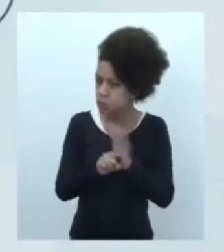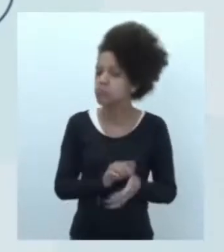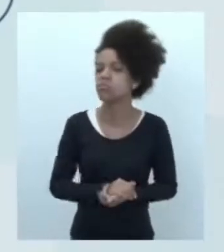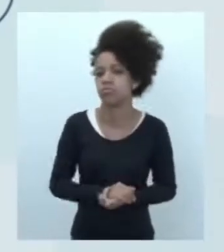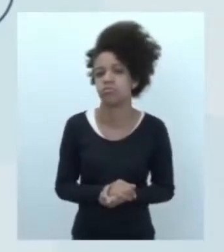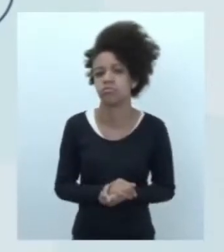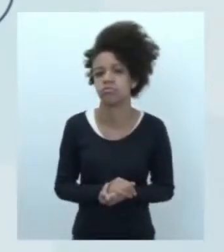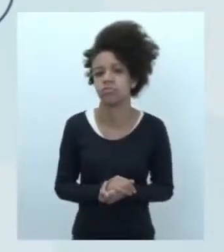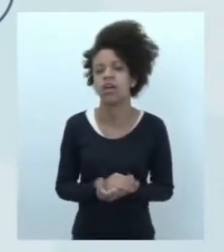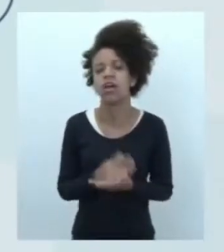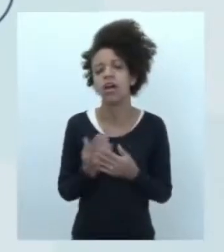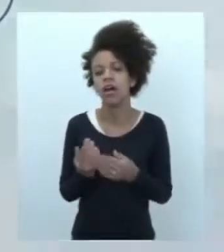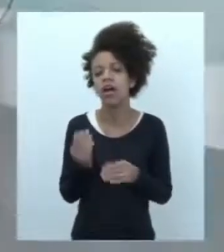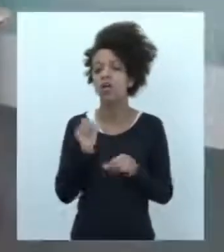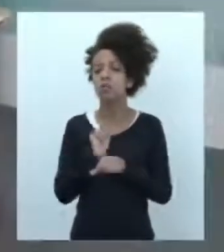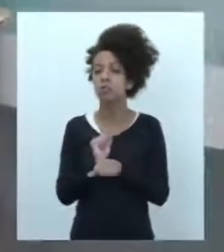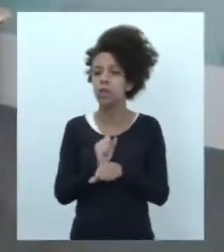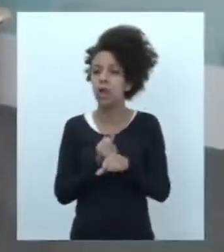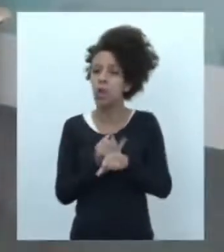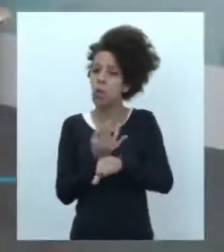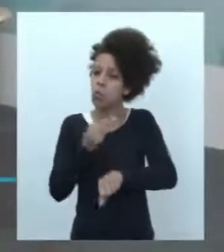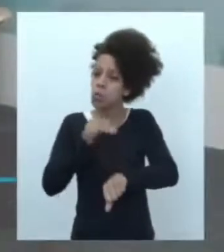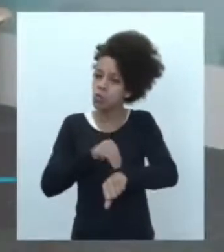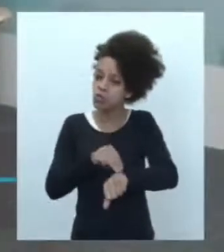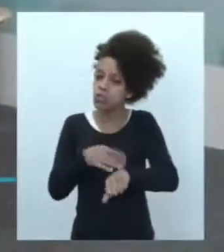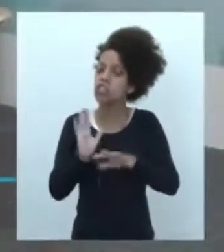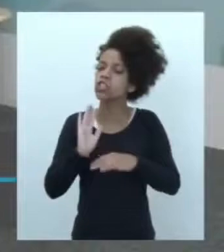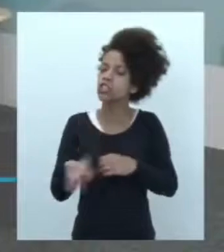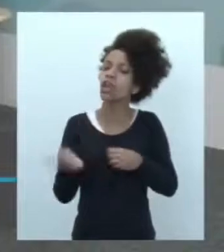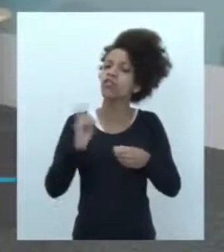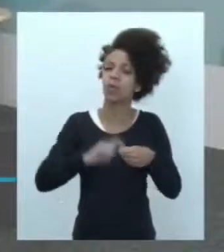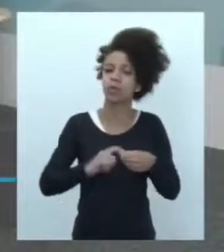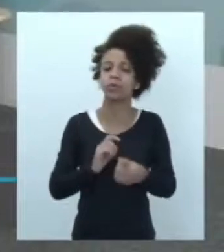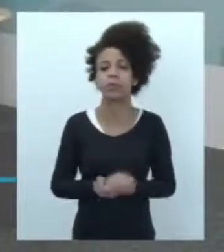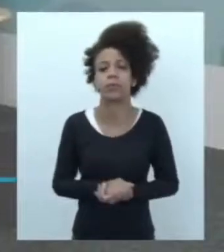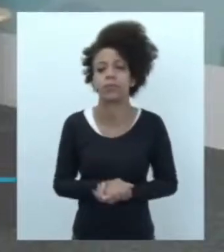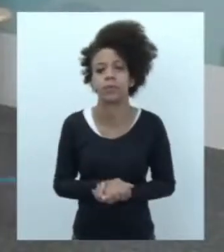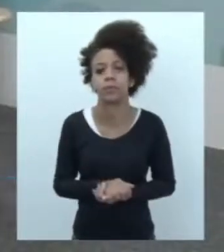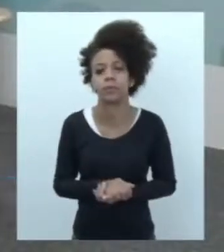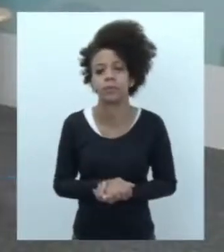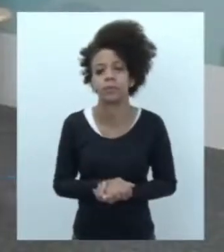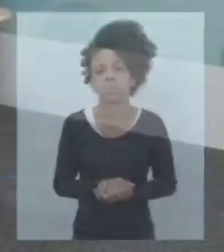ok? Nós vamos ficar aí por alguns instantes e já retornaremos.